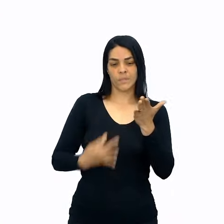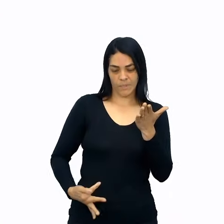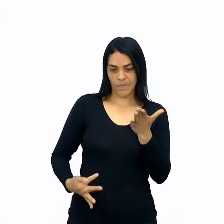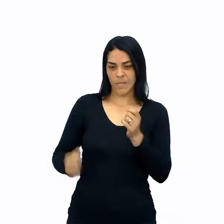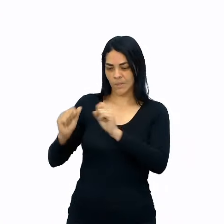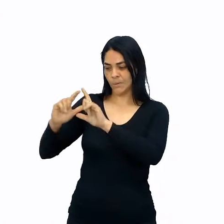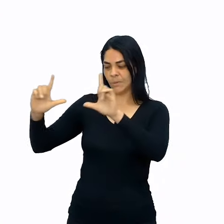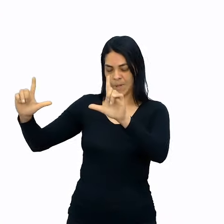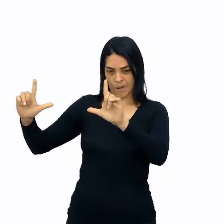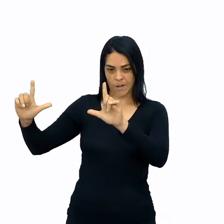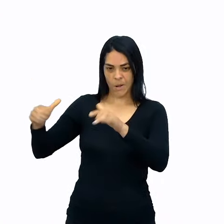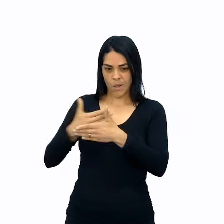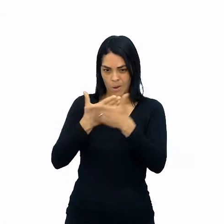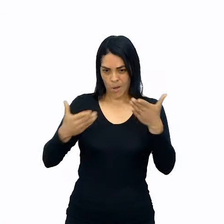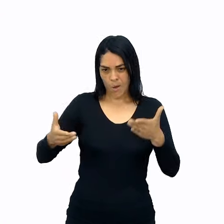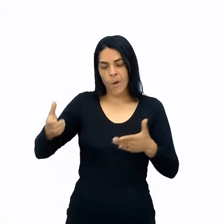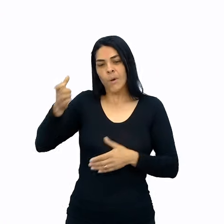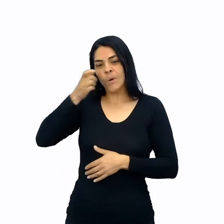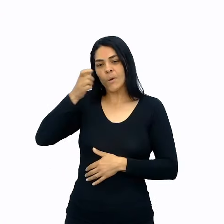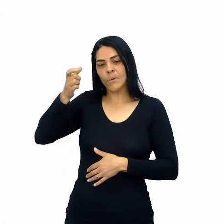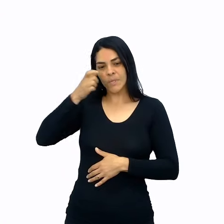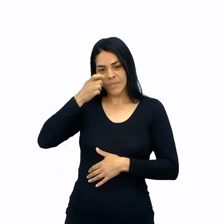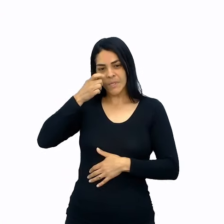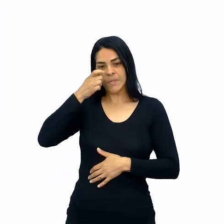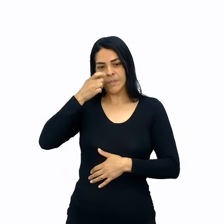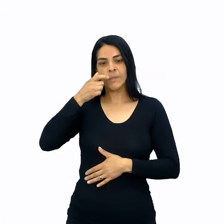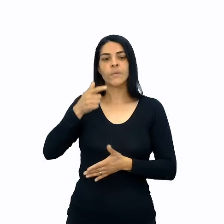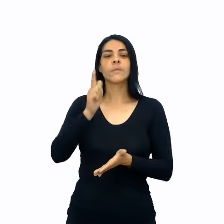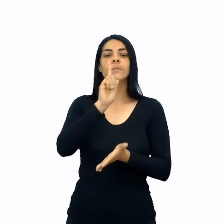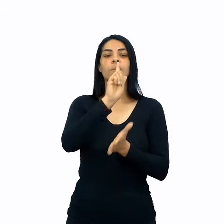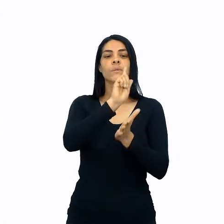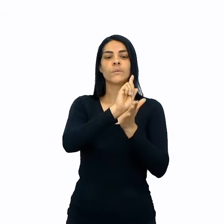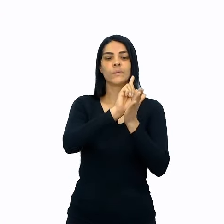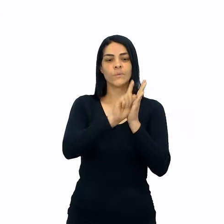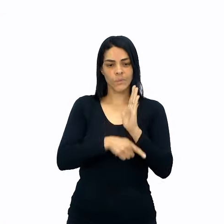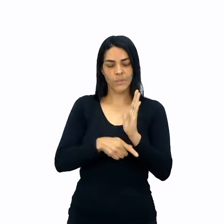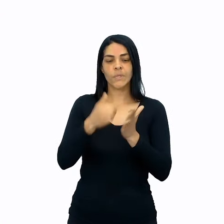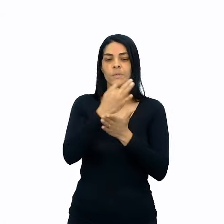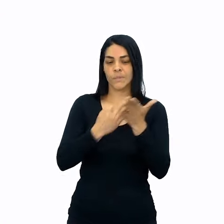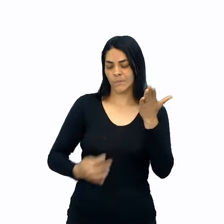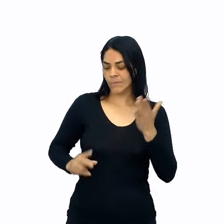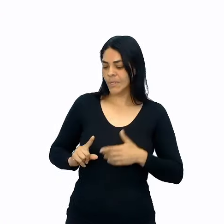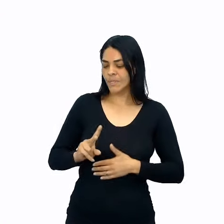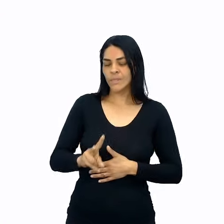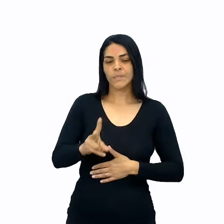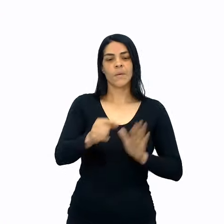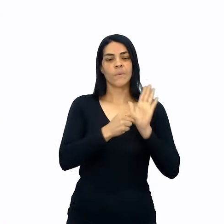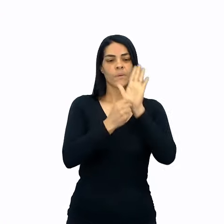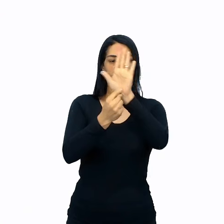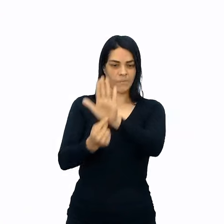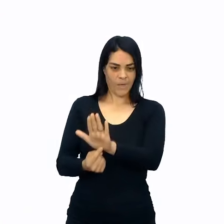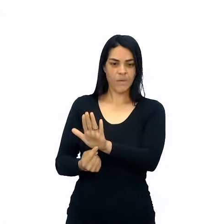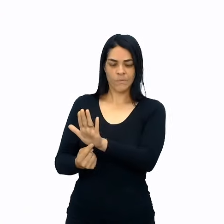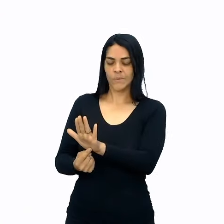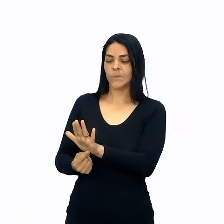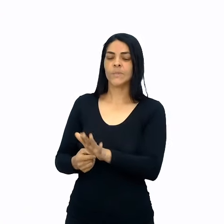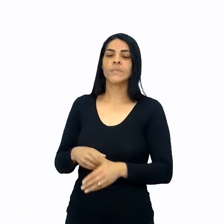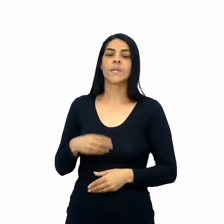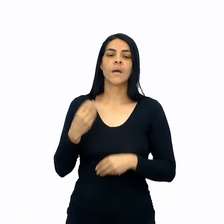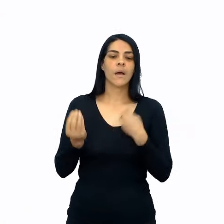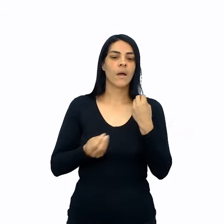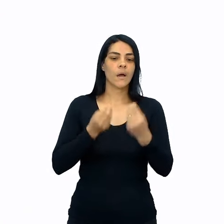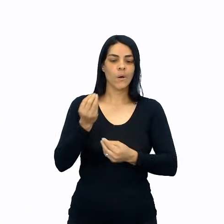observar que a noção de gênero textual sempre vai apontar para a relevância do seu papel para a